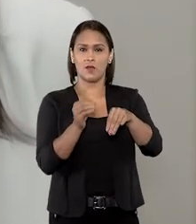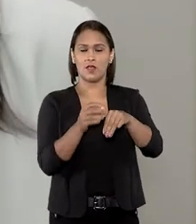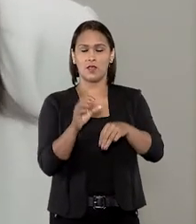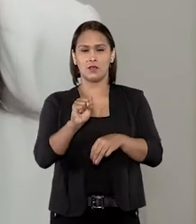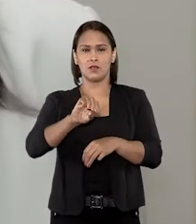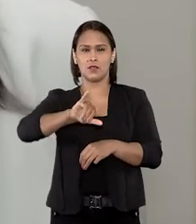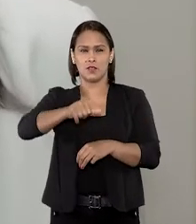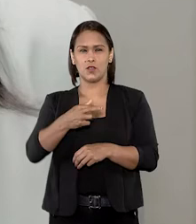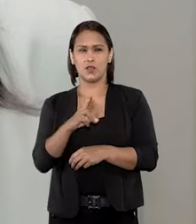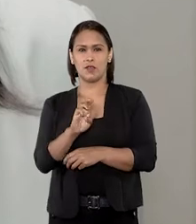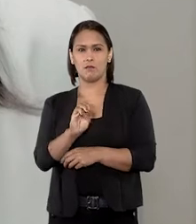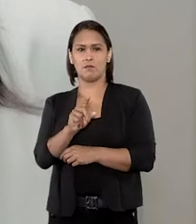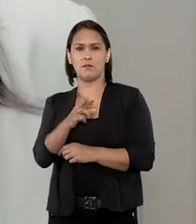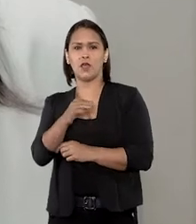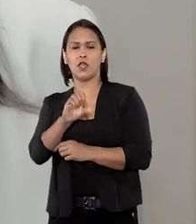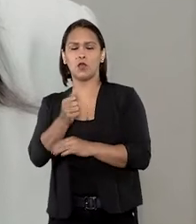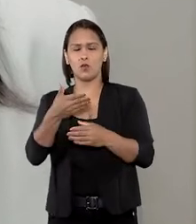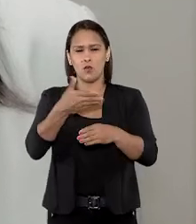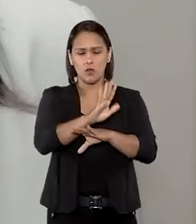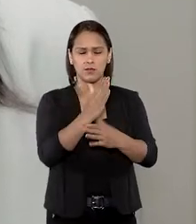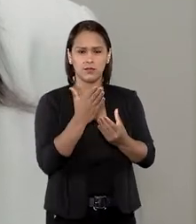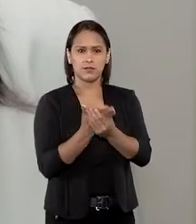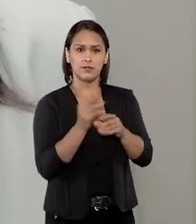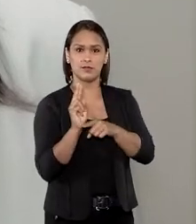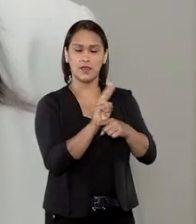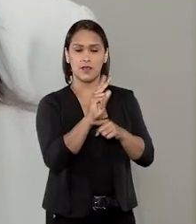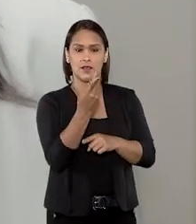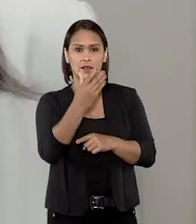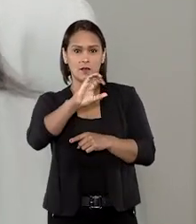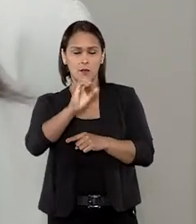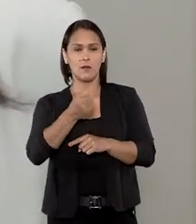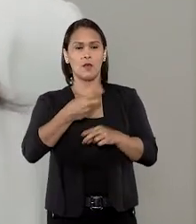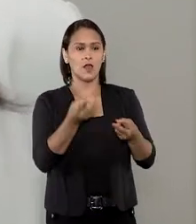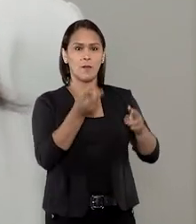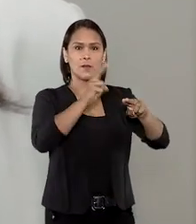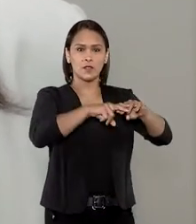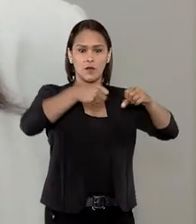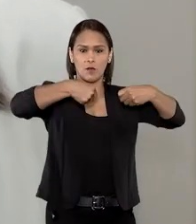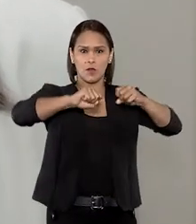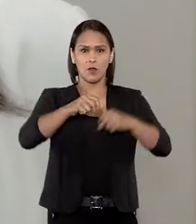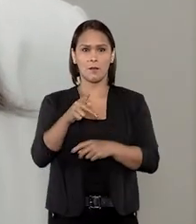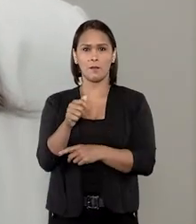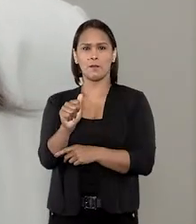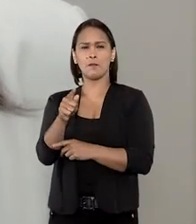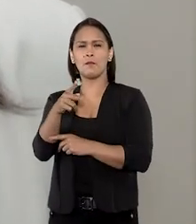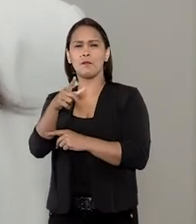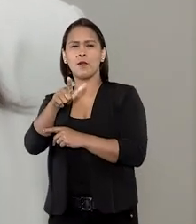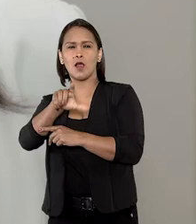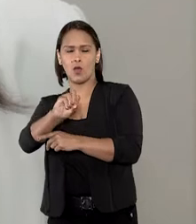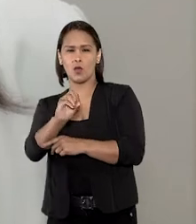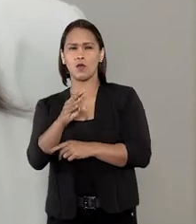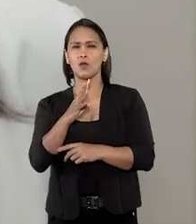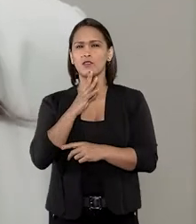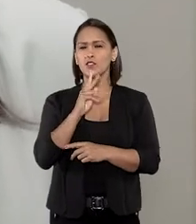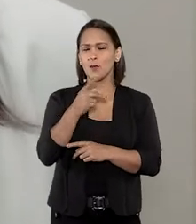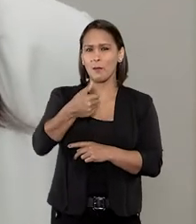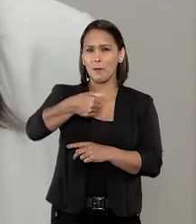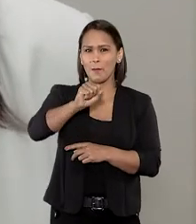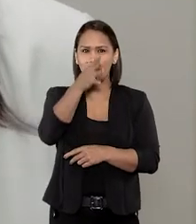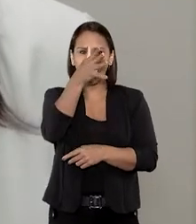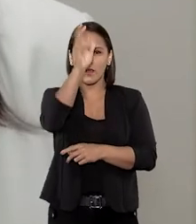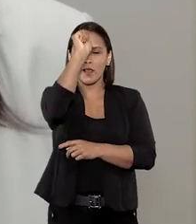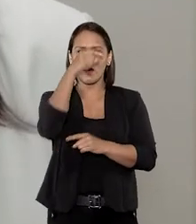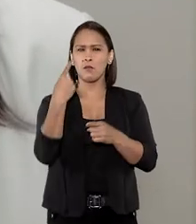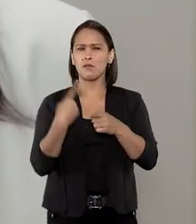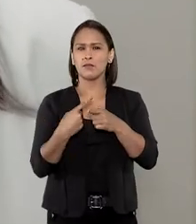Olá! O ministro do STJ, Ribeiro Dantas, concedeu liminar em habeas corpus para revogar a prisão do motoboy Paulo Roberto da Silva Lima, conhecido